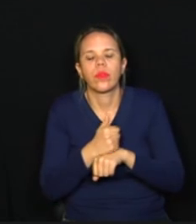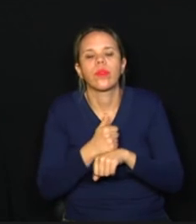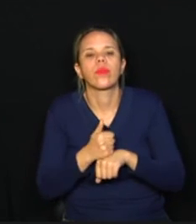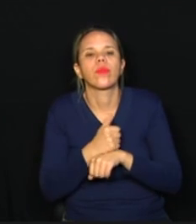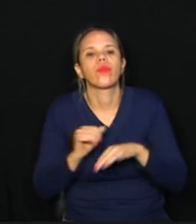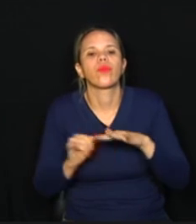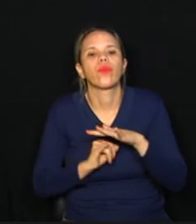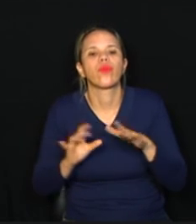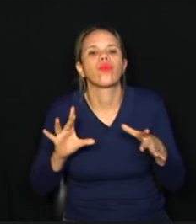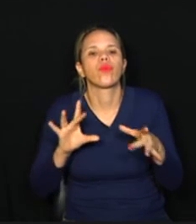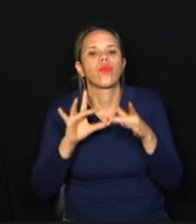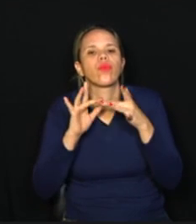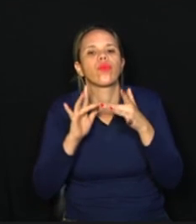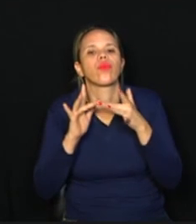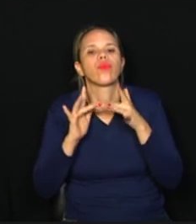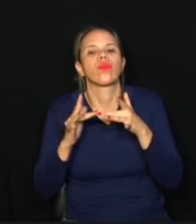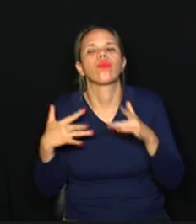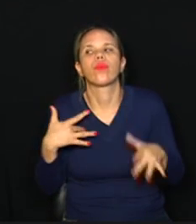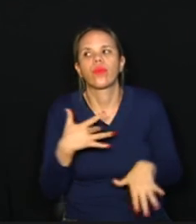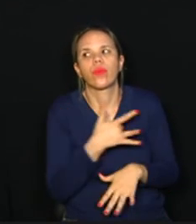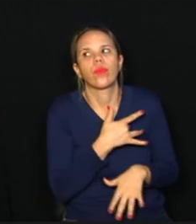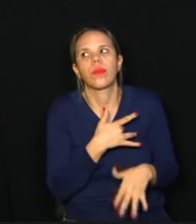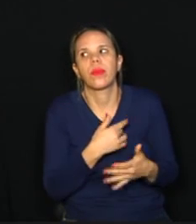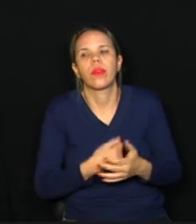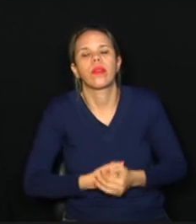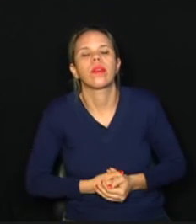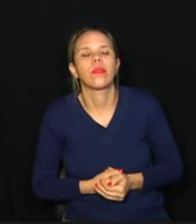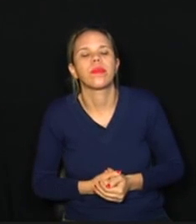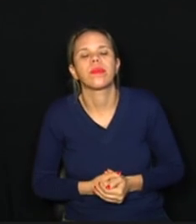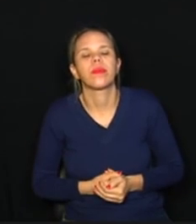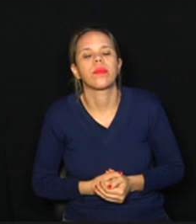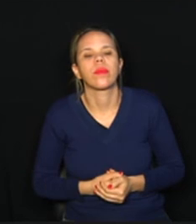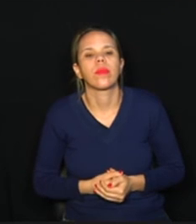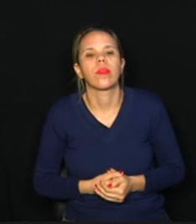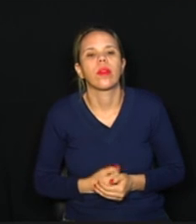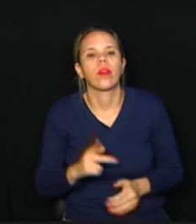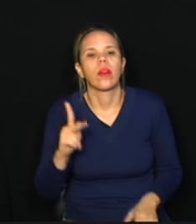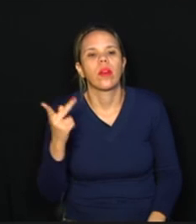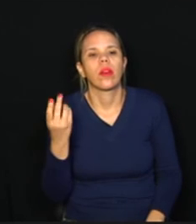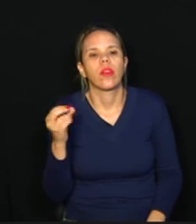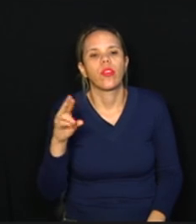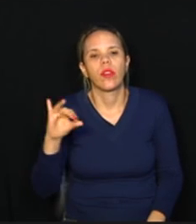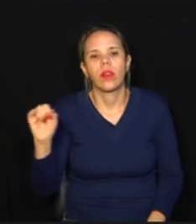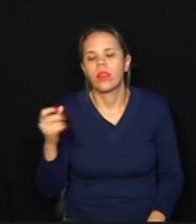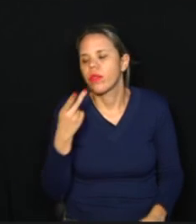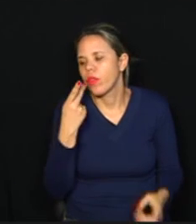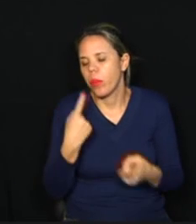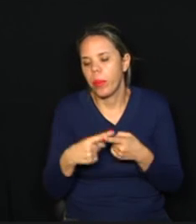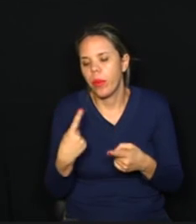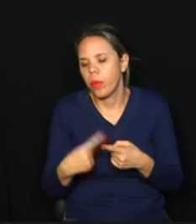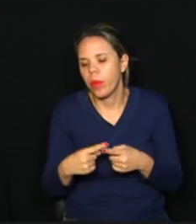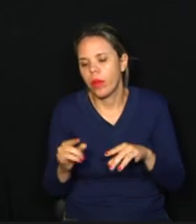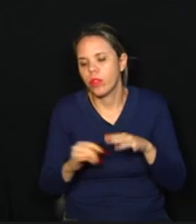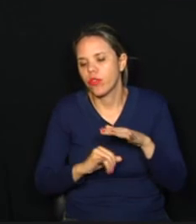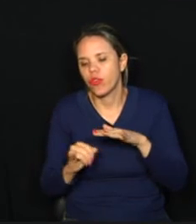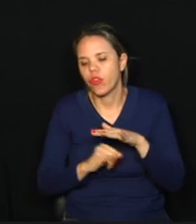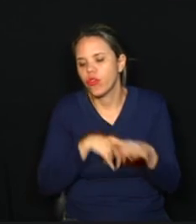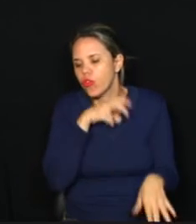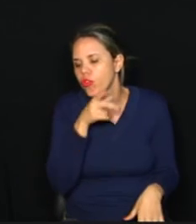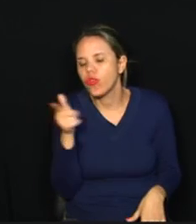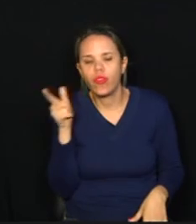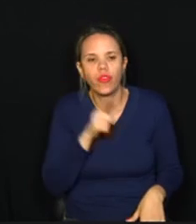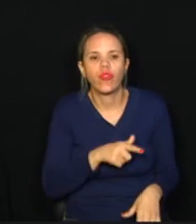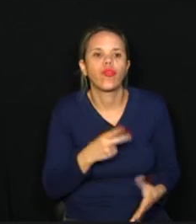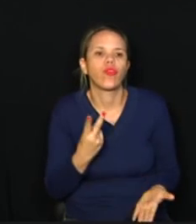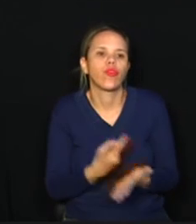institutos vinculados à saúde, né. O Horácio que relatou bem, né, o porquê do Instituto Butantan ter conseguido,